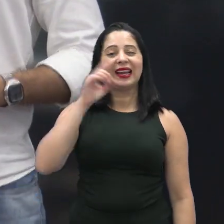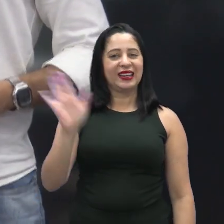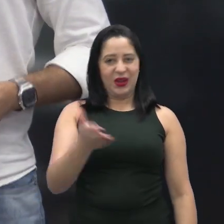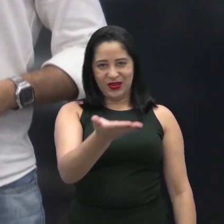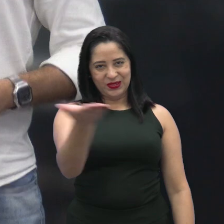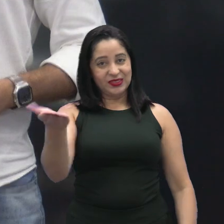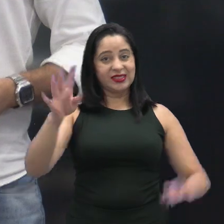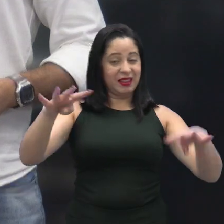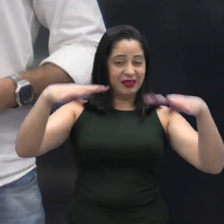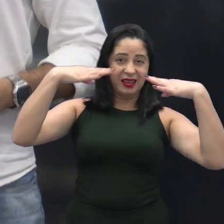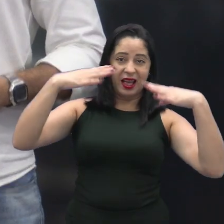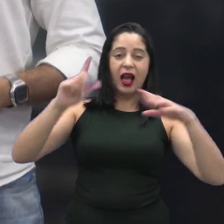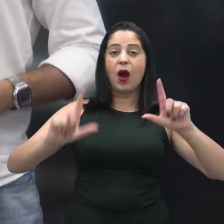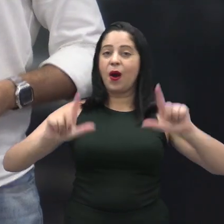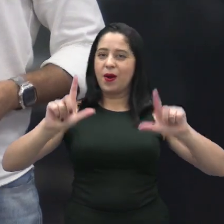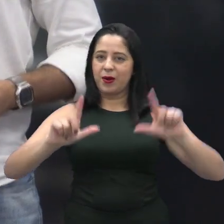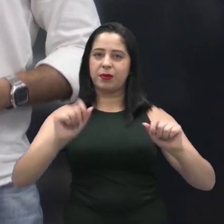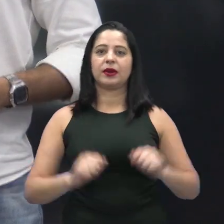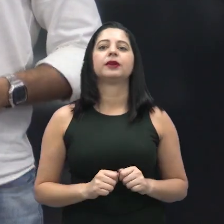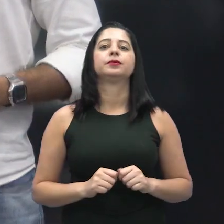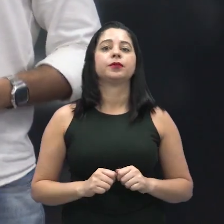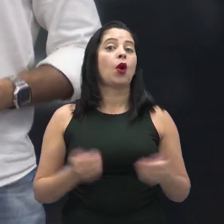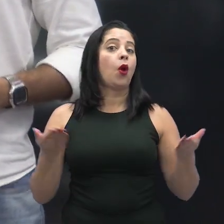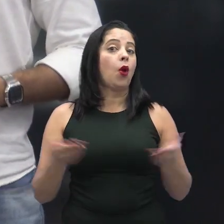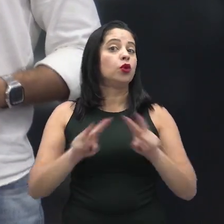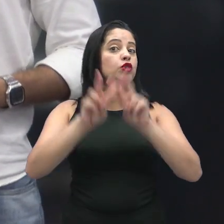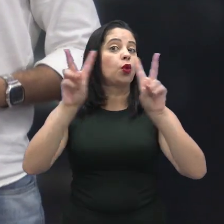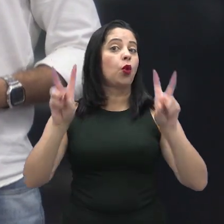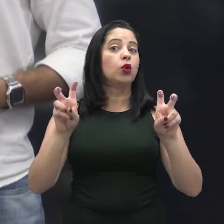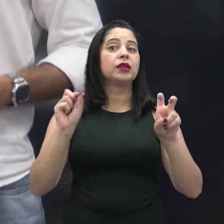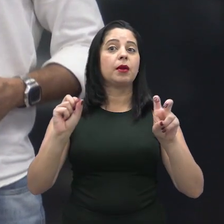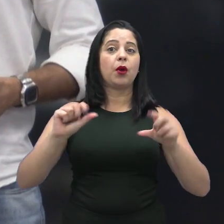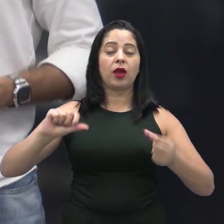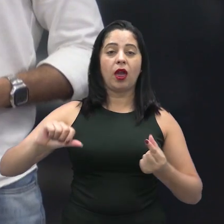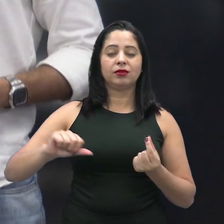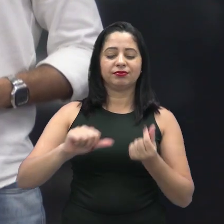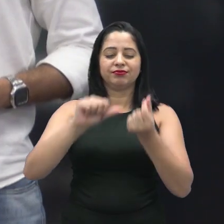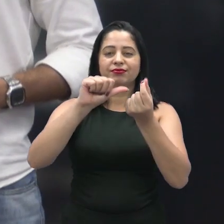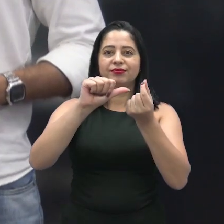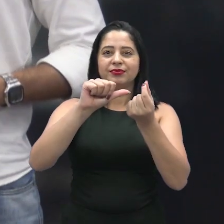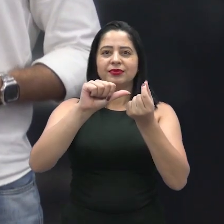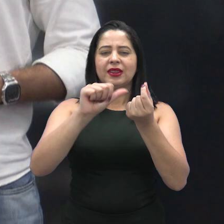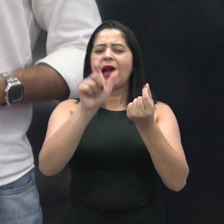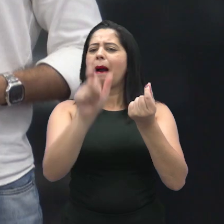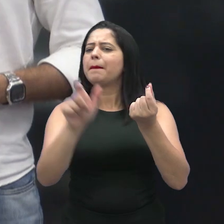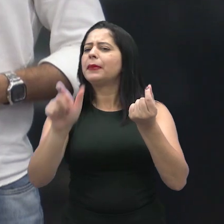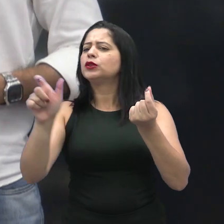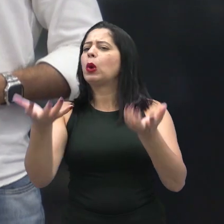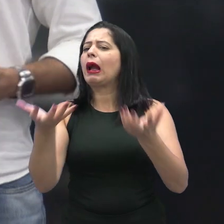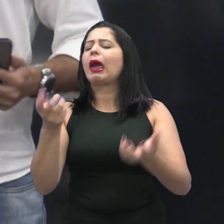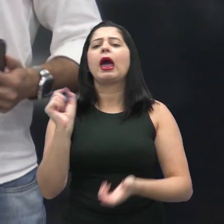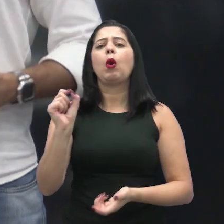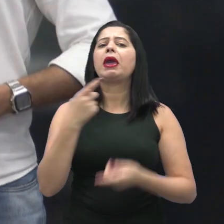está em casa acompanhando o Diálogos da Cidade. Olha só, hoje a gente está falando sobre a classe média, né? Os novos desejos da classe